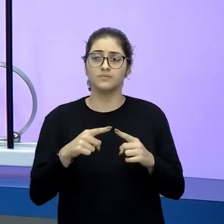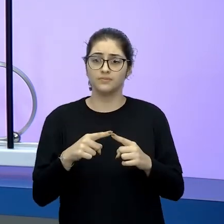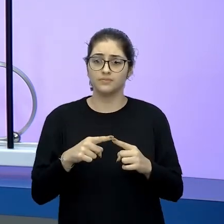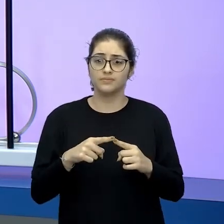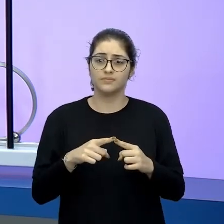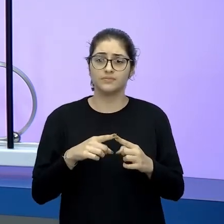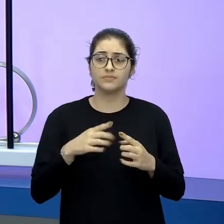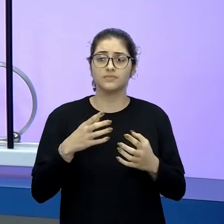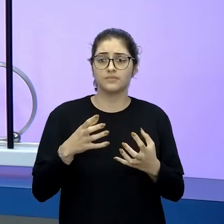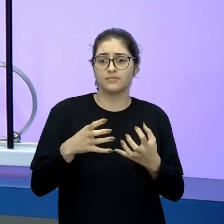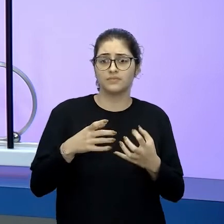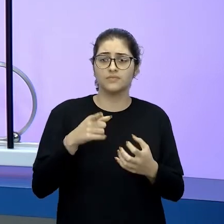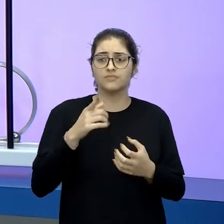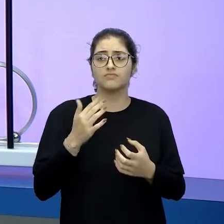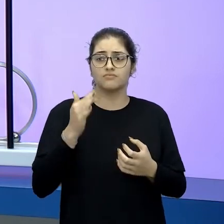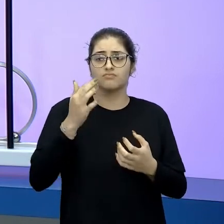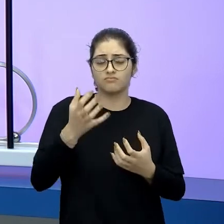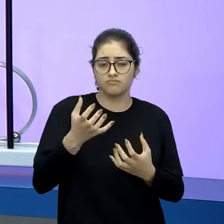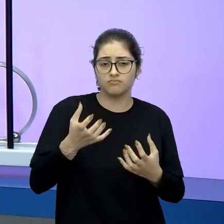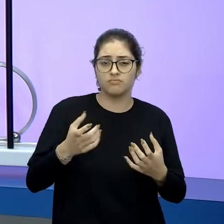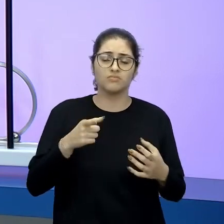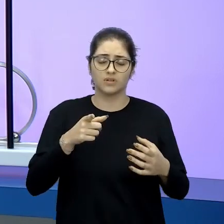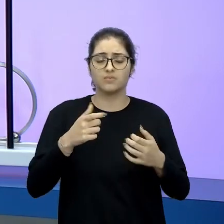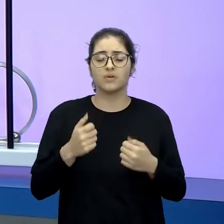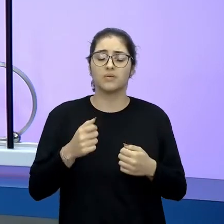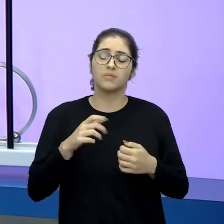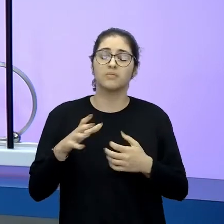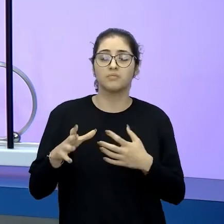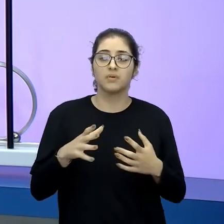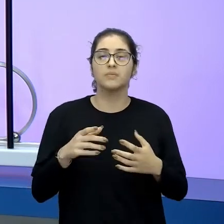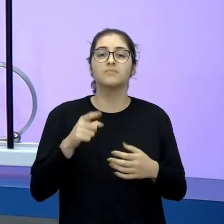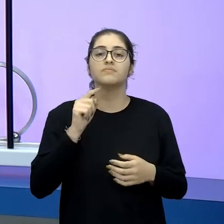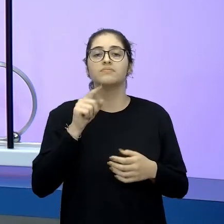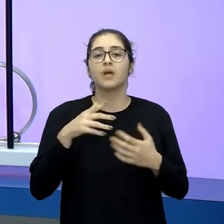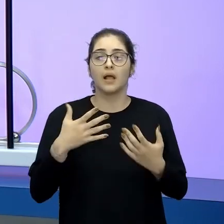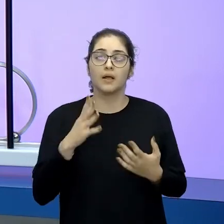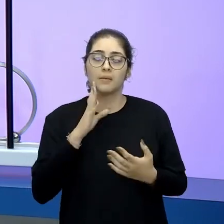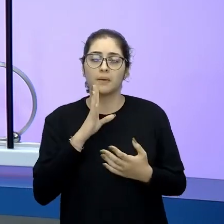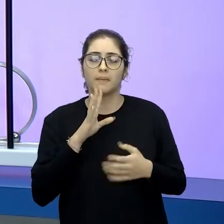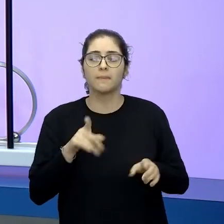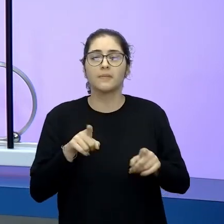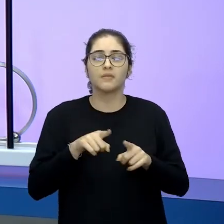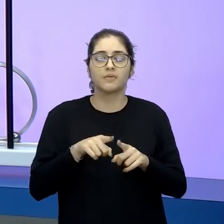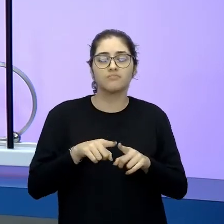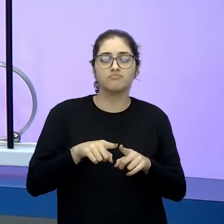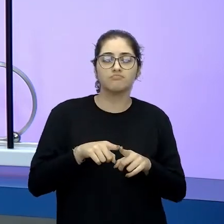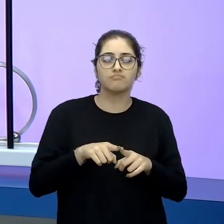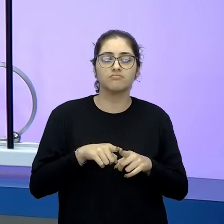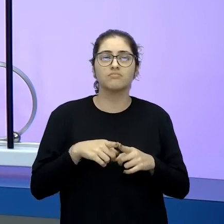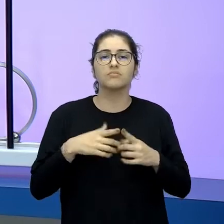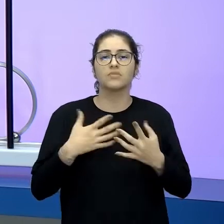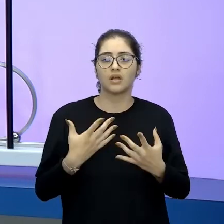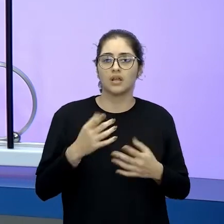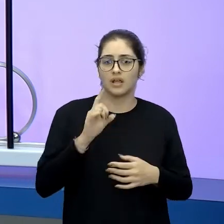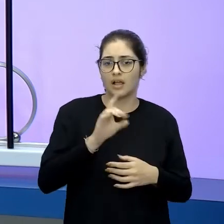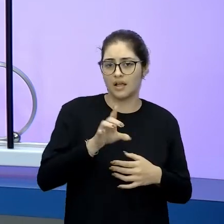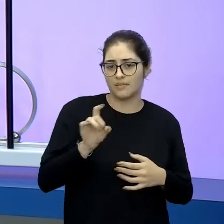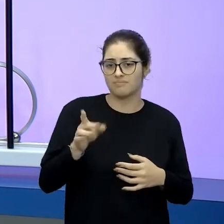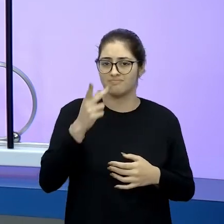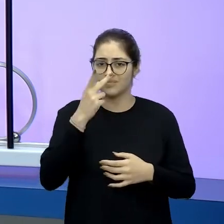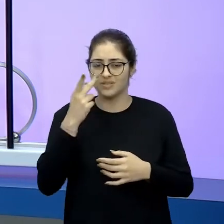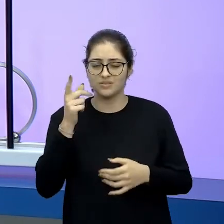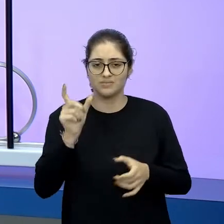Pro trouxe em 2023, é o momento de você se preparar. É legal a gente também colocar, gente, que dependendo de cada realidade,